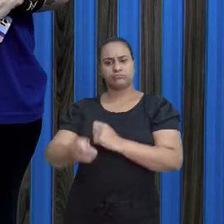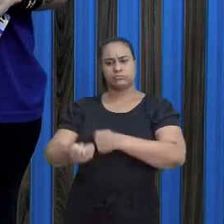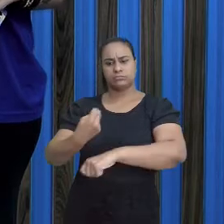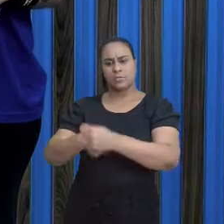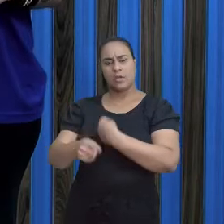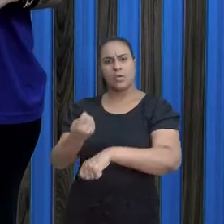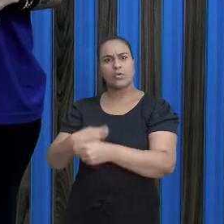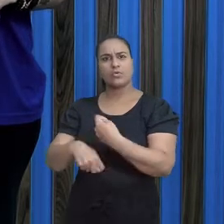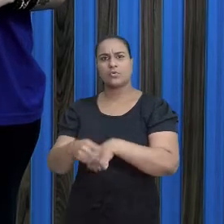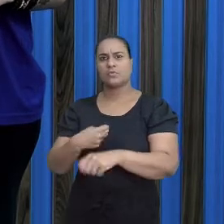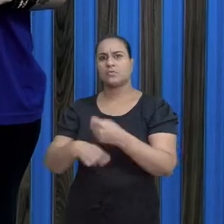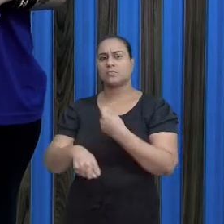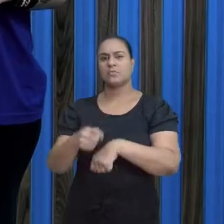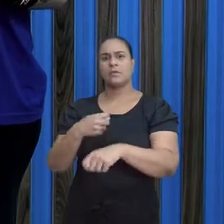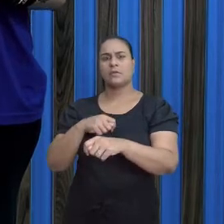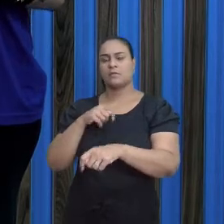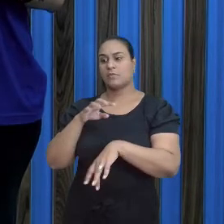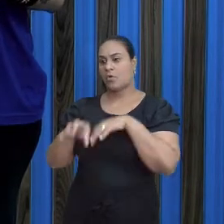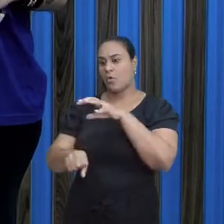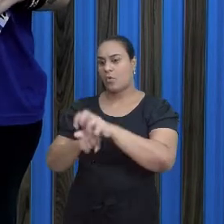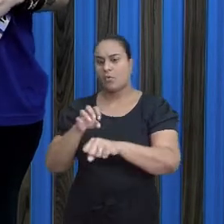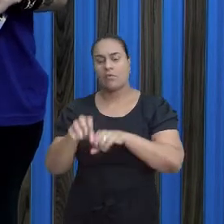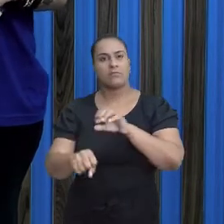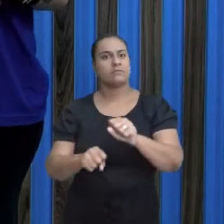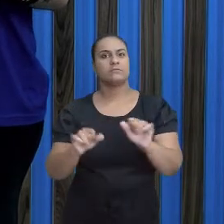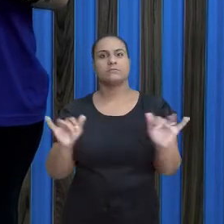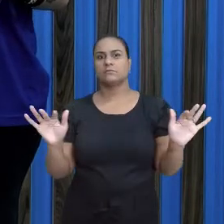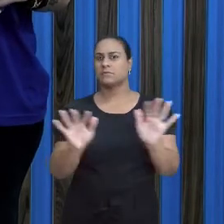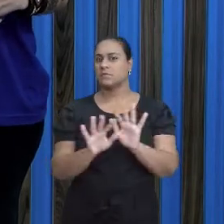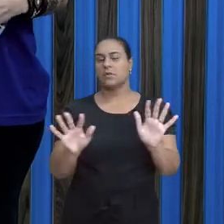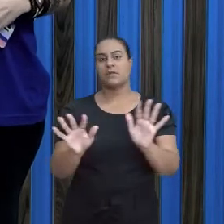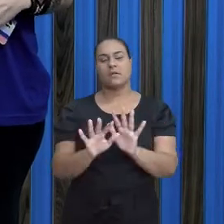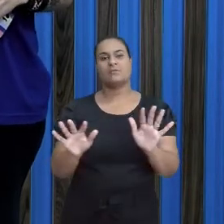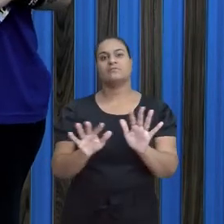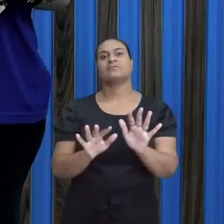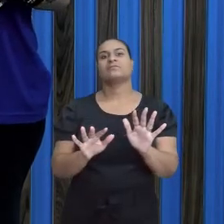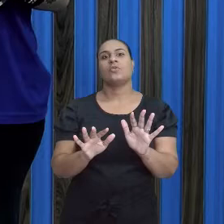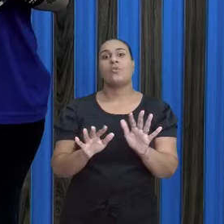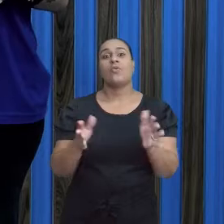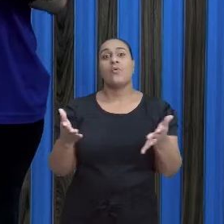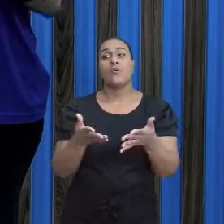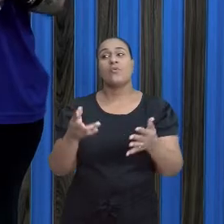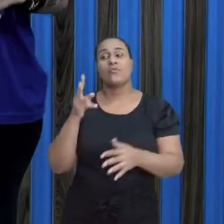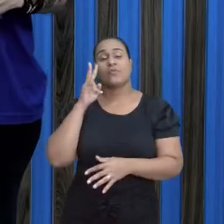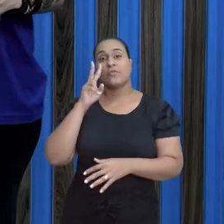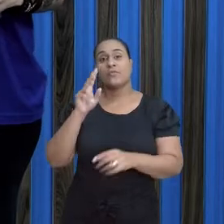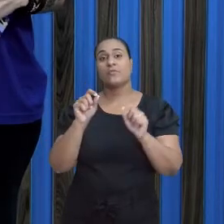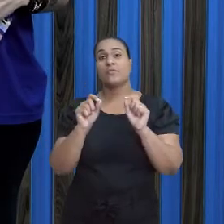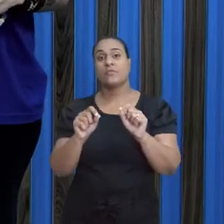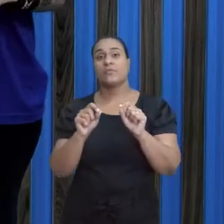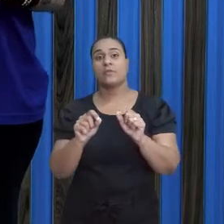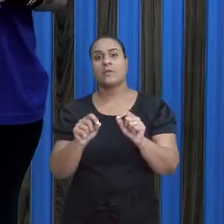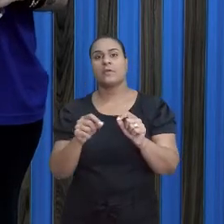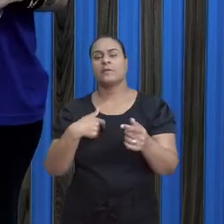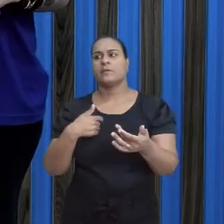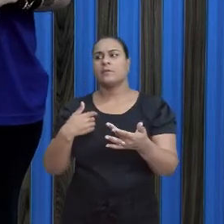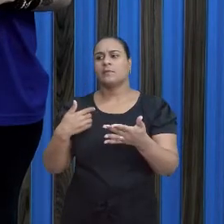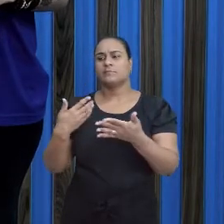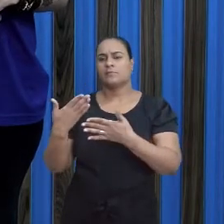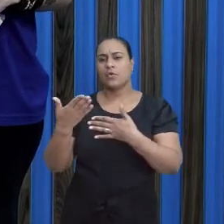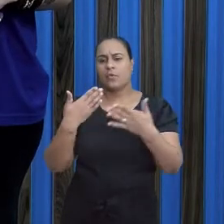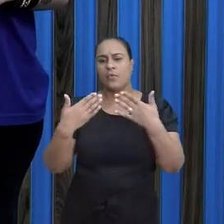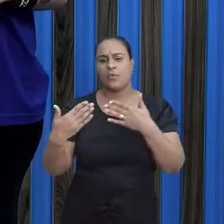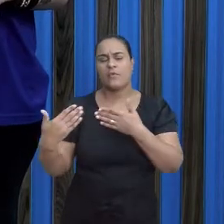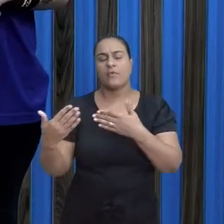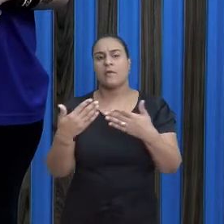gente explora, como a gente vê muito aí, né? Hoje em dia a gente relata muito, conversa sobre essas